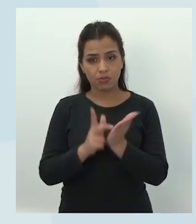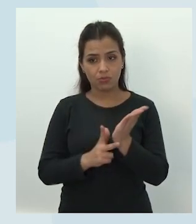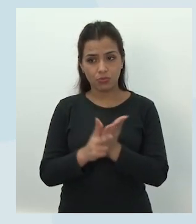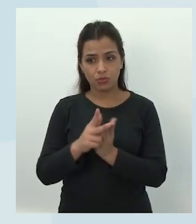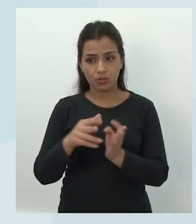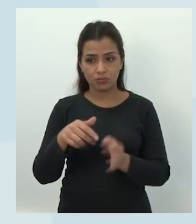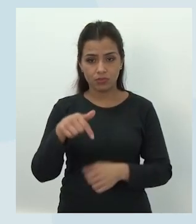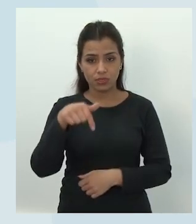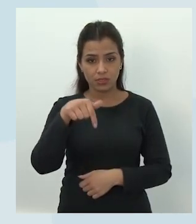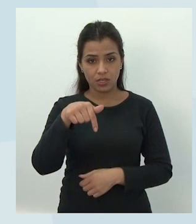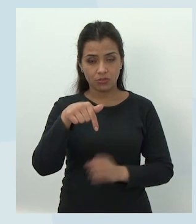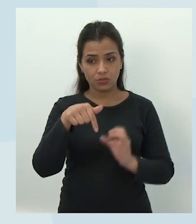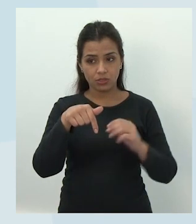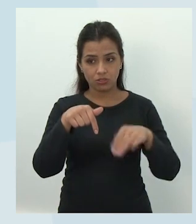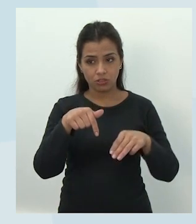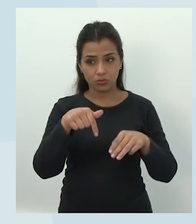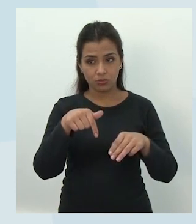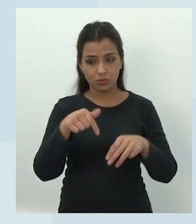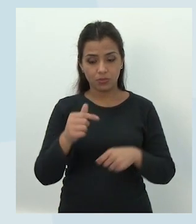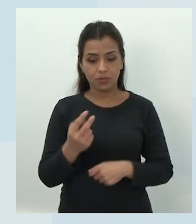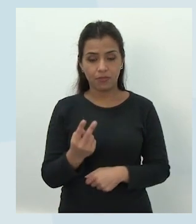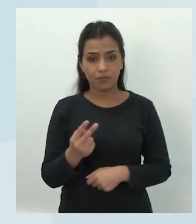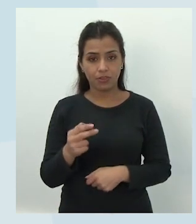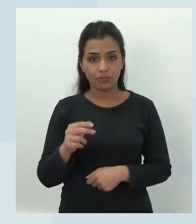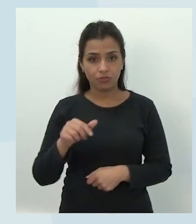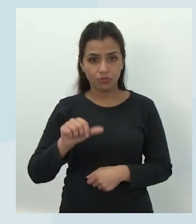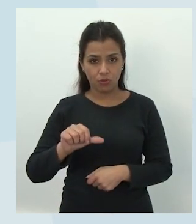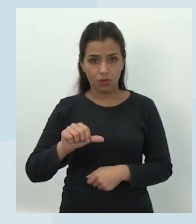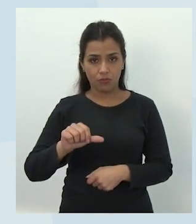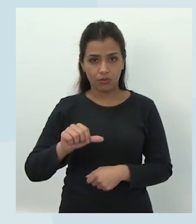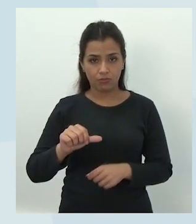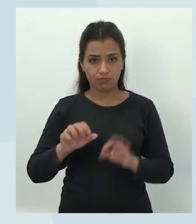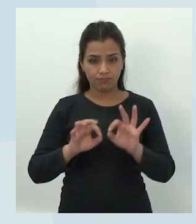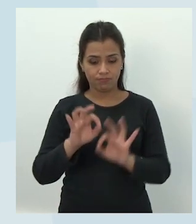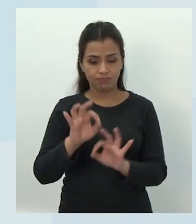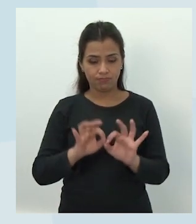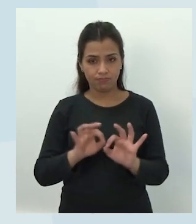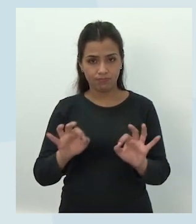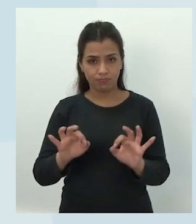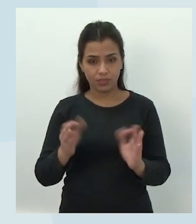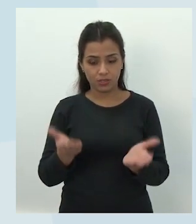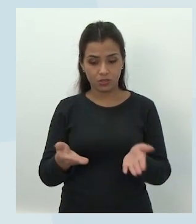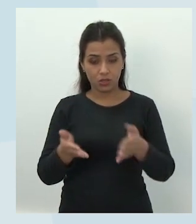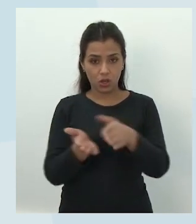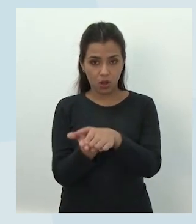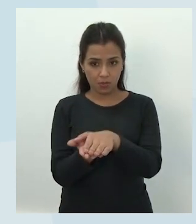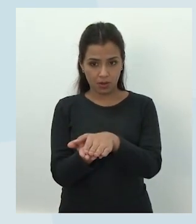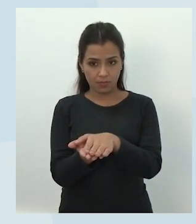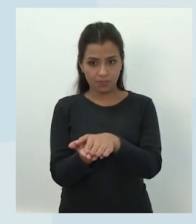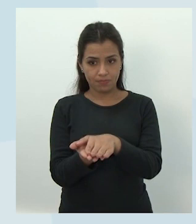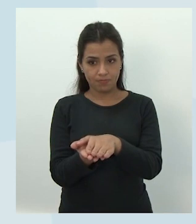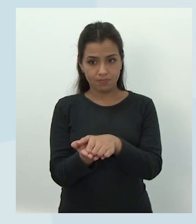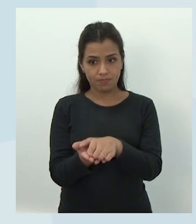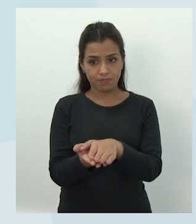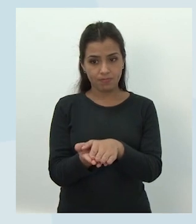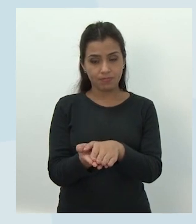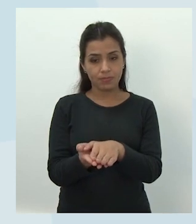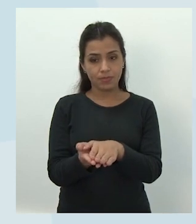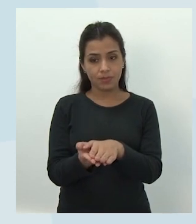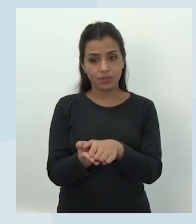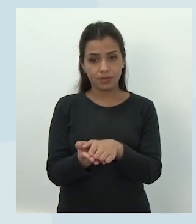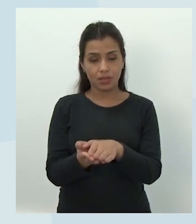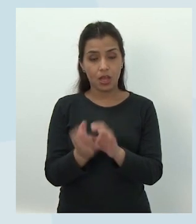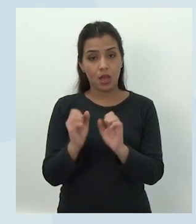por 29,5 centímetros, tá? E vocês vão dobrar o meio no sentido do comprimento. Vocês vão desenhar 2 imagens simples, pode ser